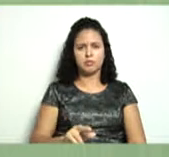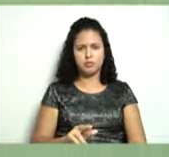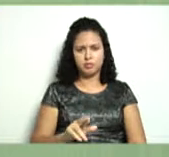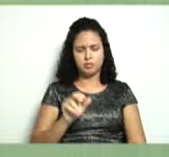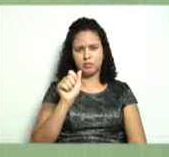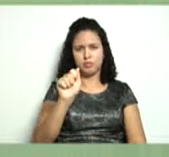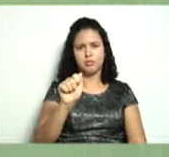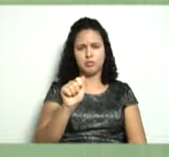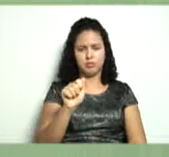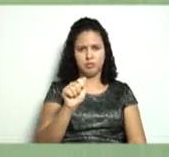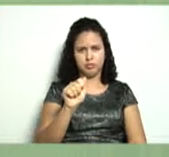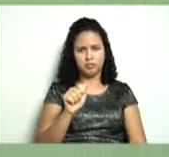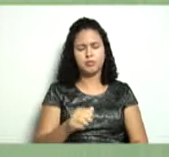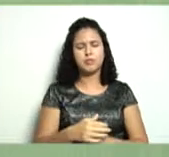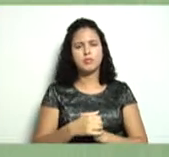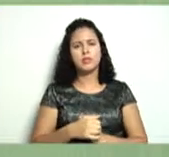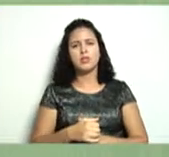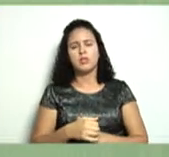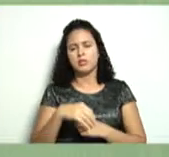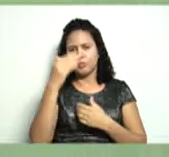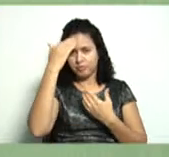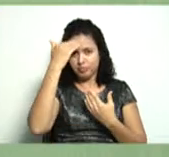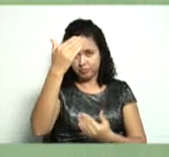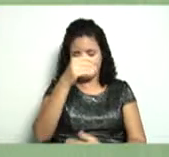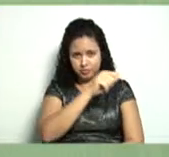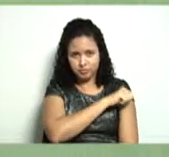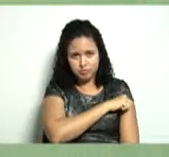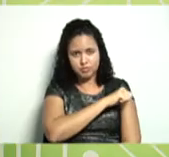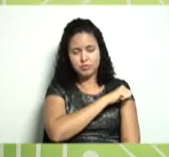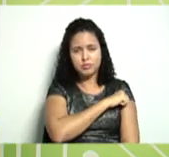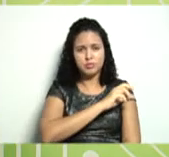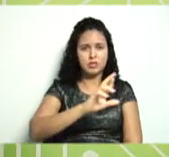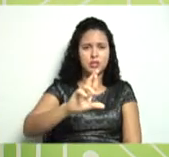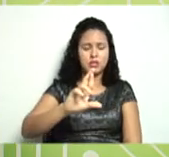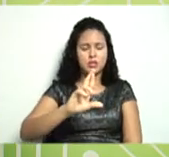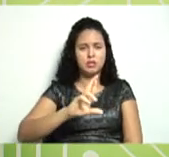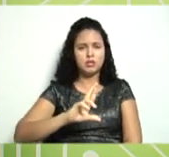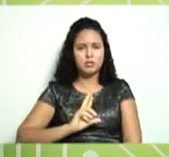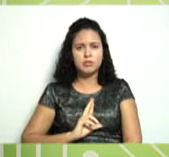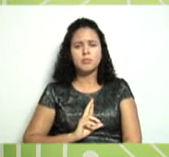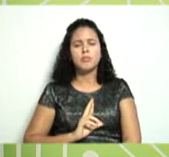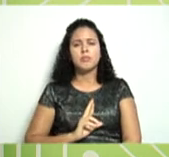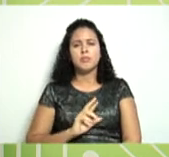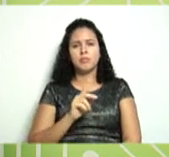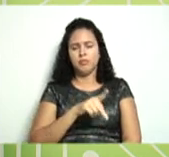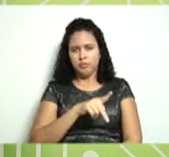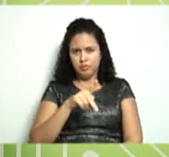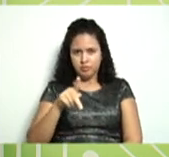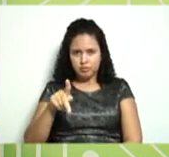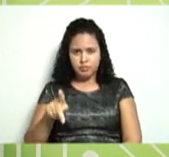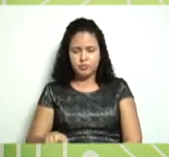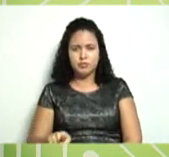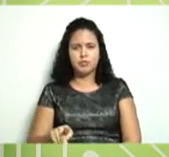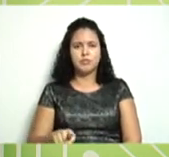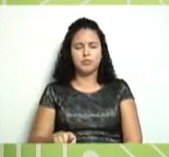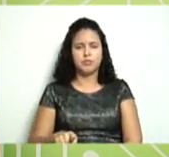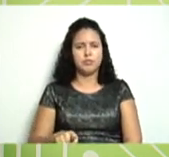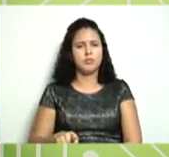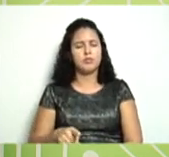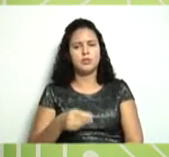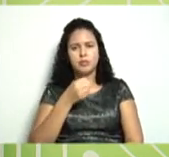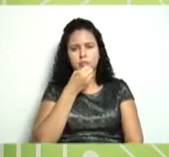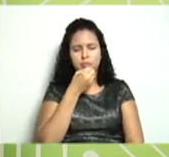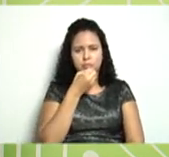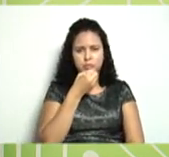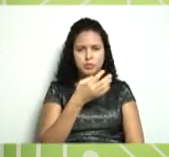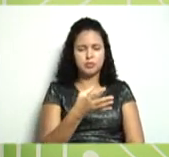A, professora. Muito obrigada, alunos, vocês que levaram as suas respostas, até esses professores que foram citados aqui, que são muitos,